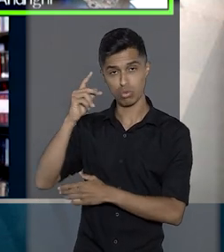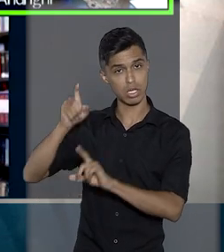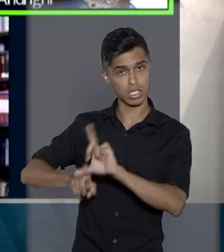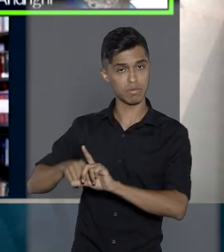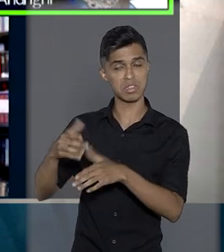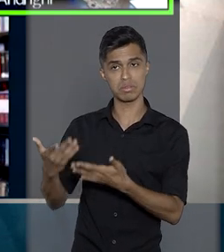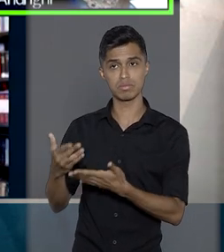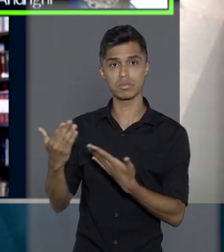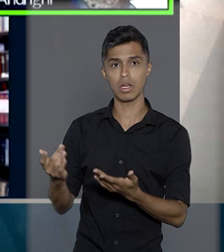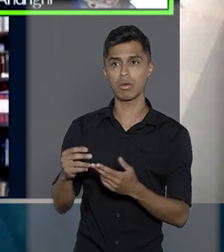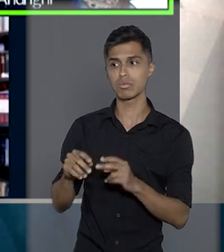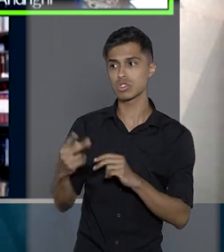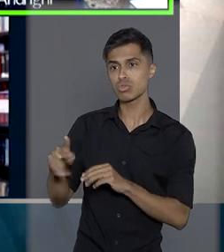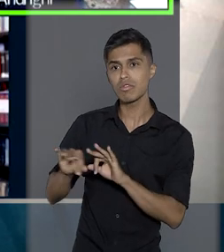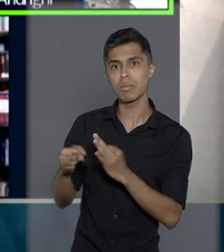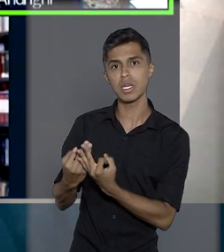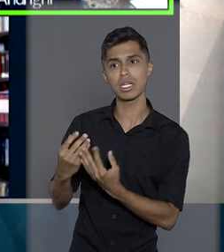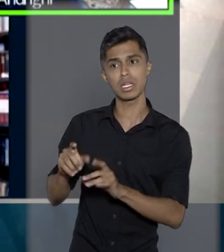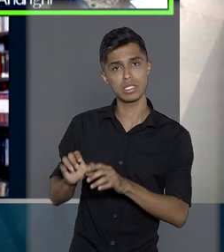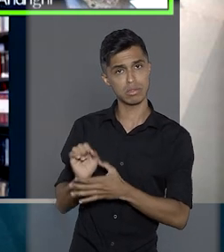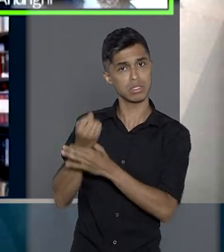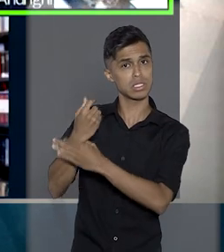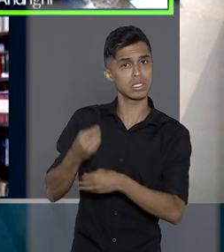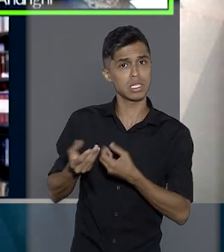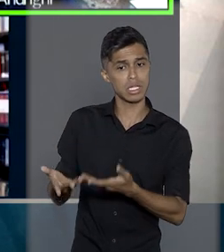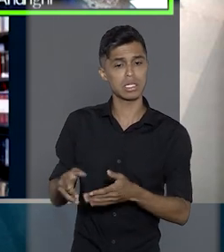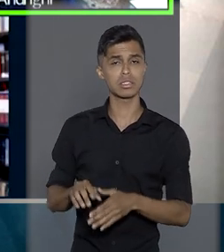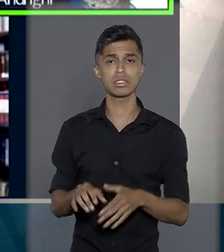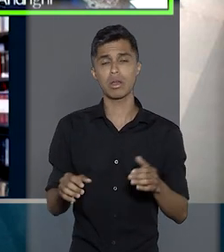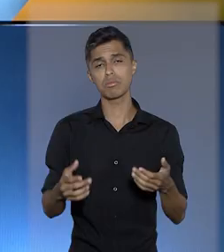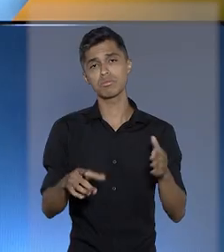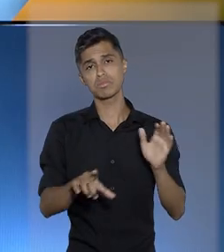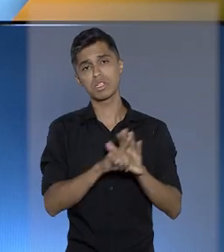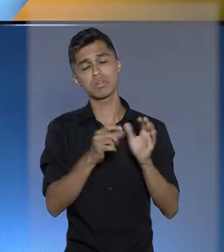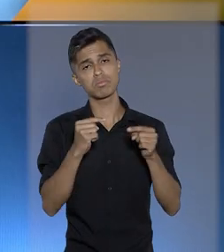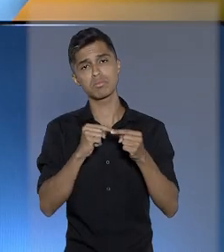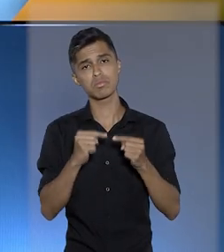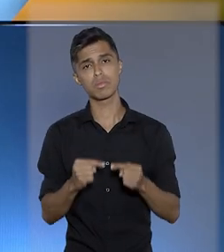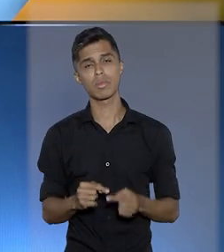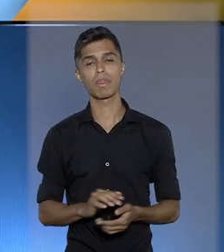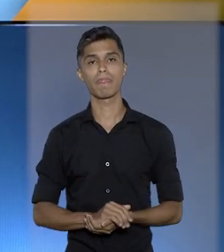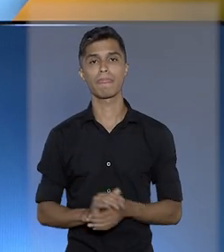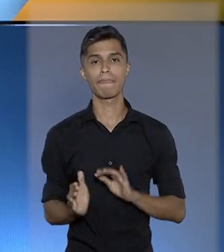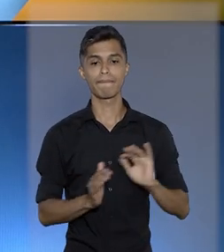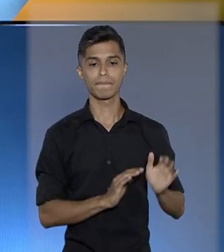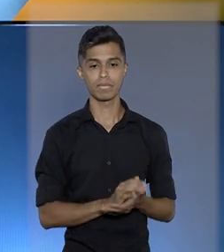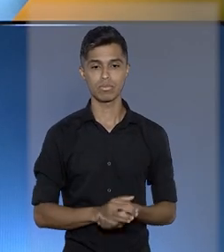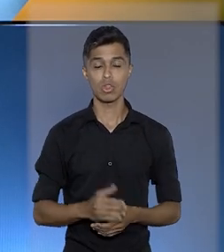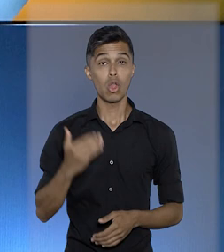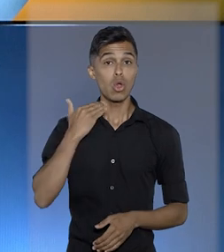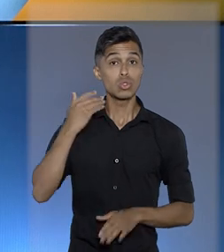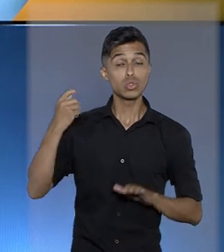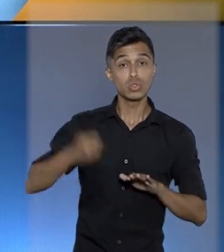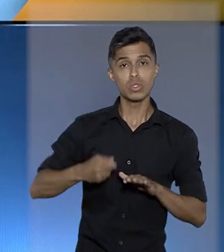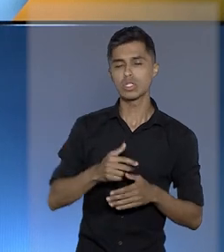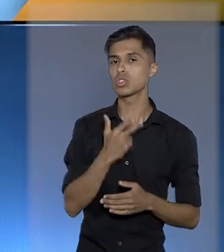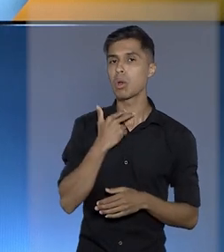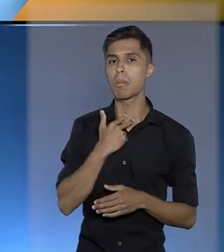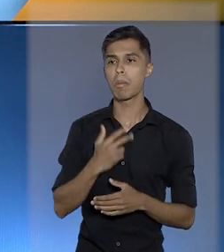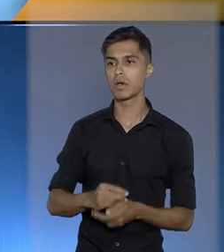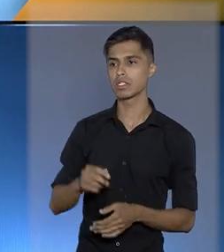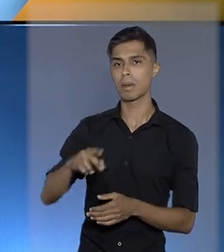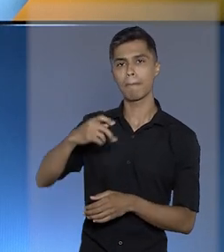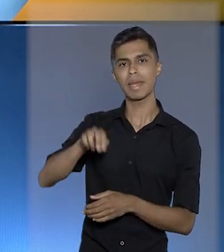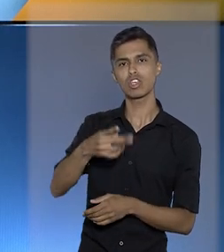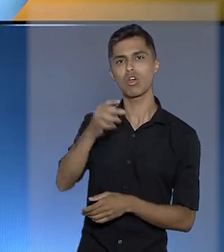não havendo portanto ilicitude na medida e não cabe ao juízo comum penhorar imóvel de